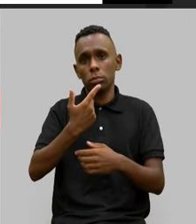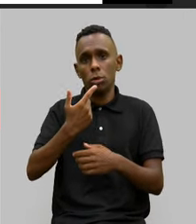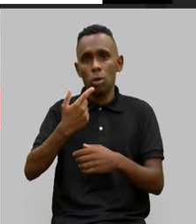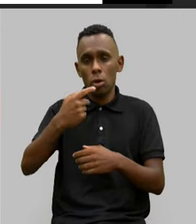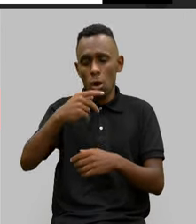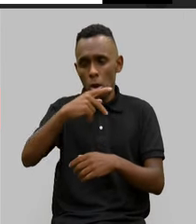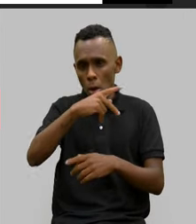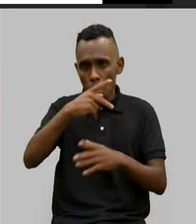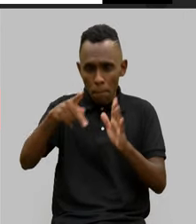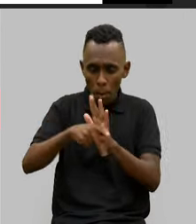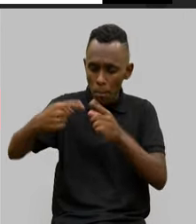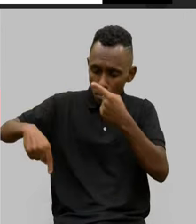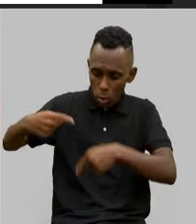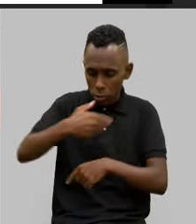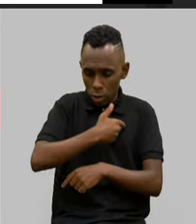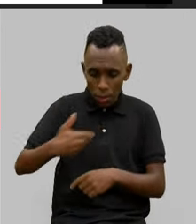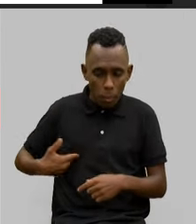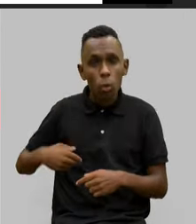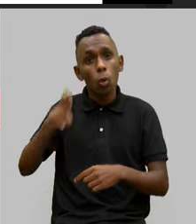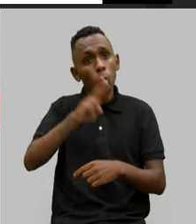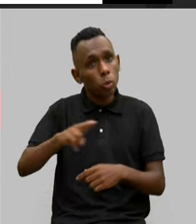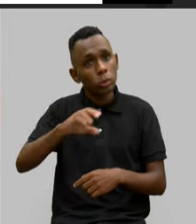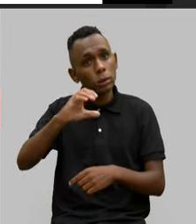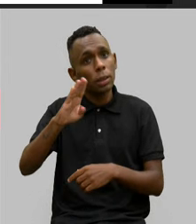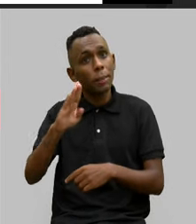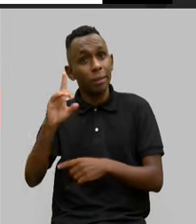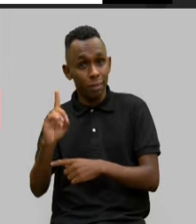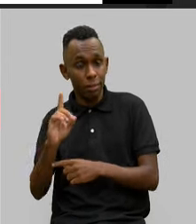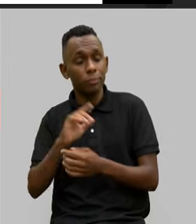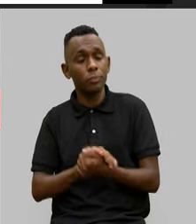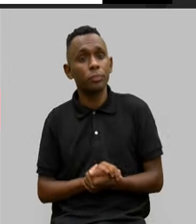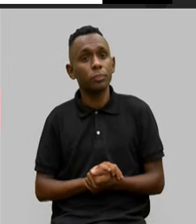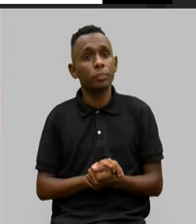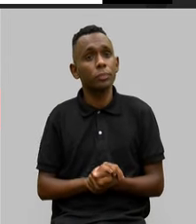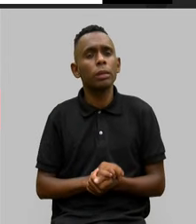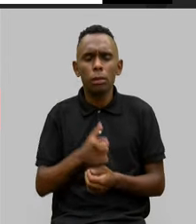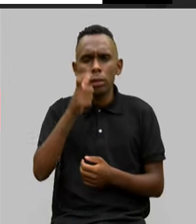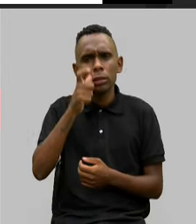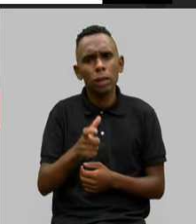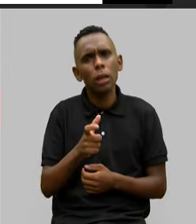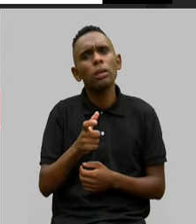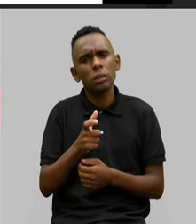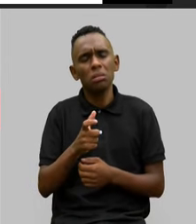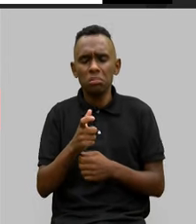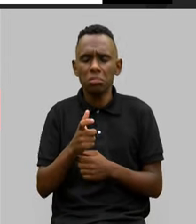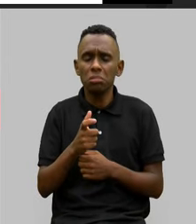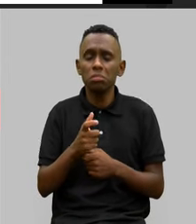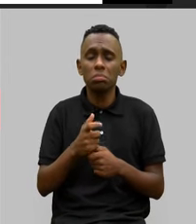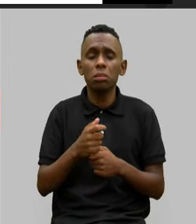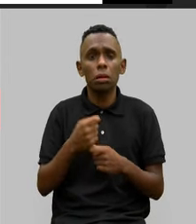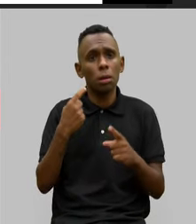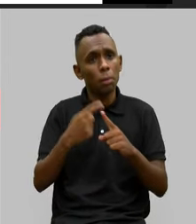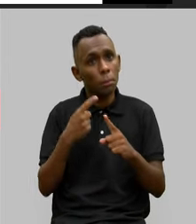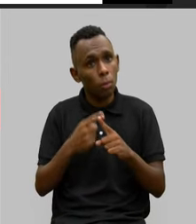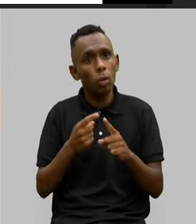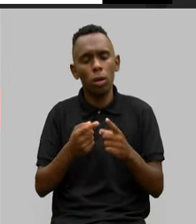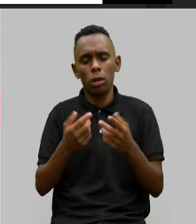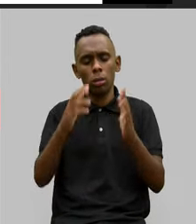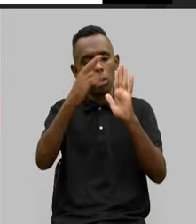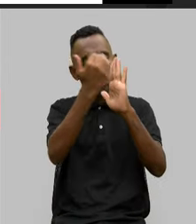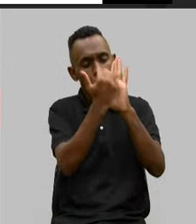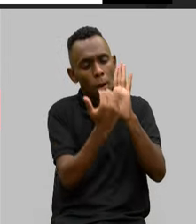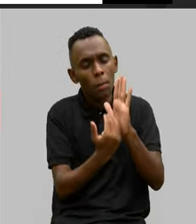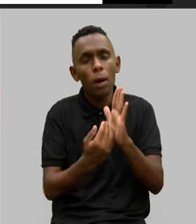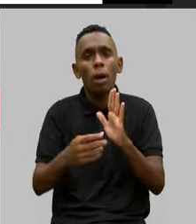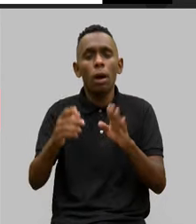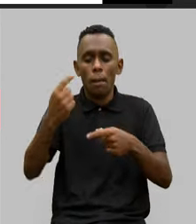fornecimento de medicamentos à base de canabidiol eh e e e é bem interessante é bem dinâmico porque estabelece as ações da política